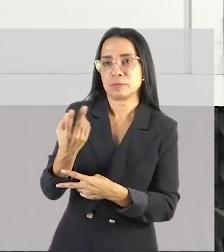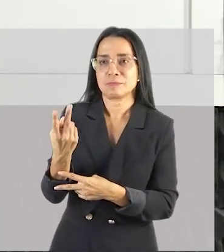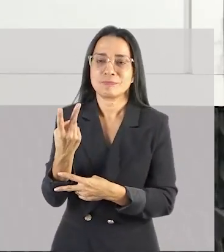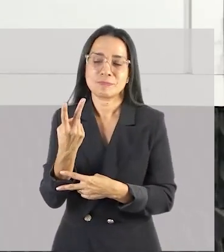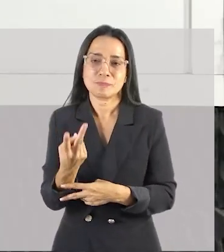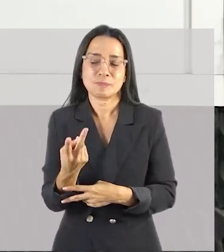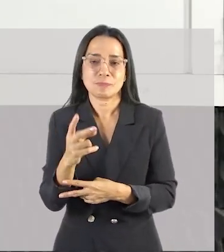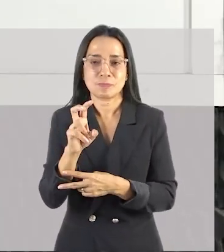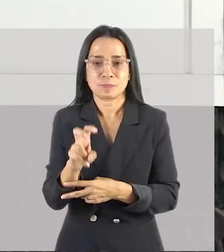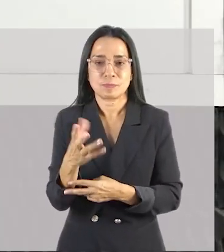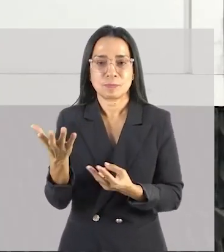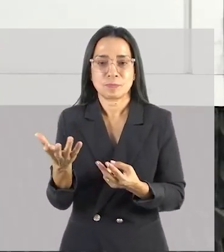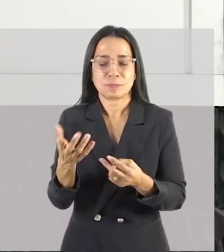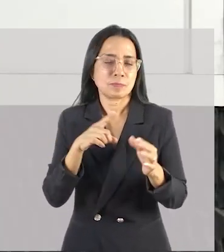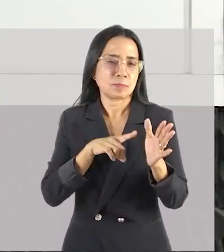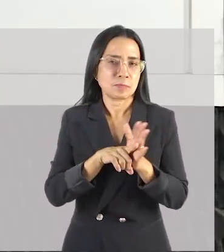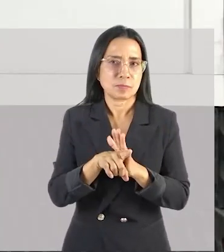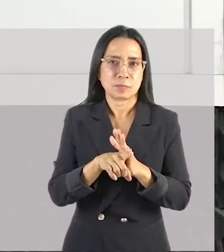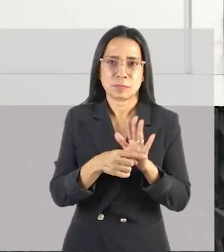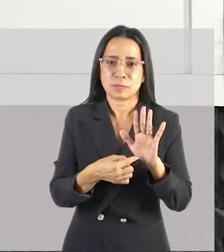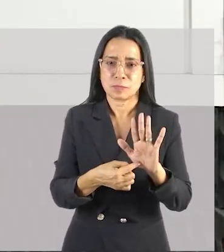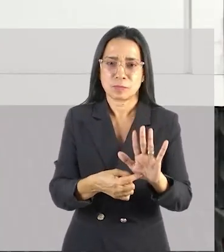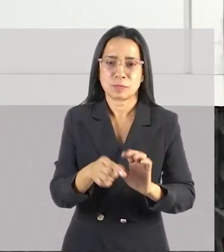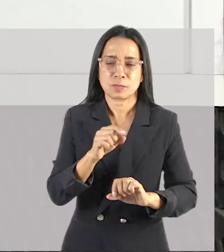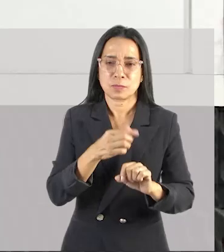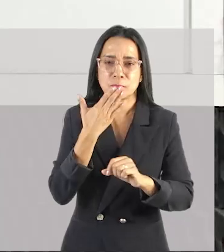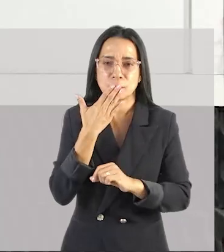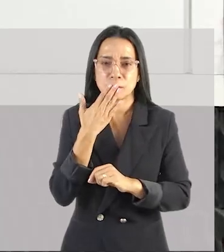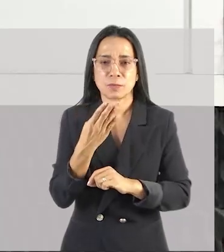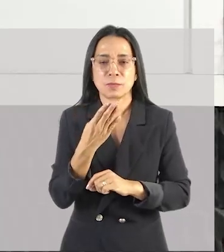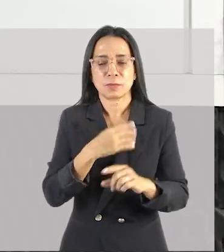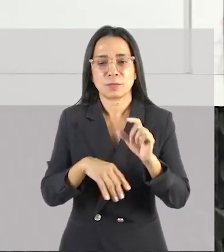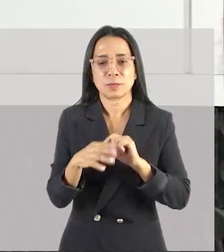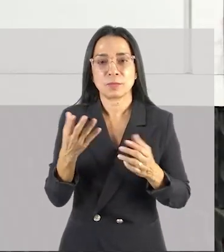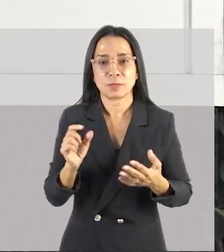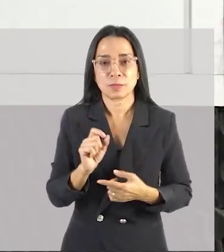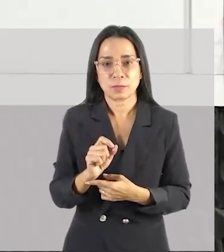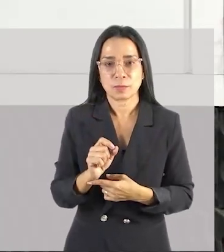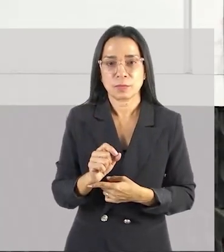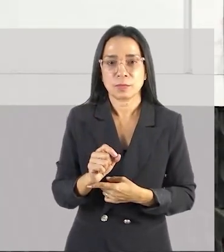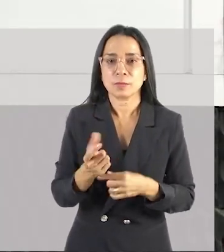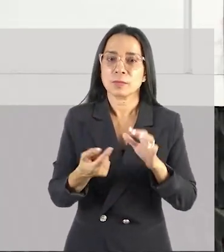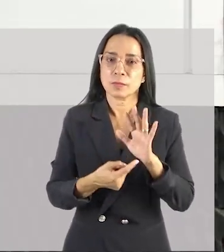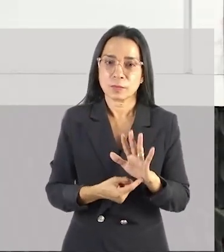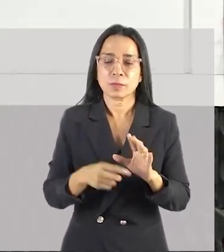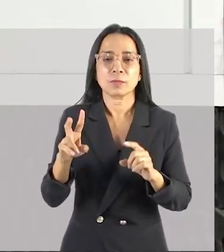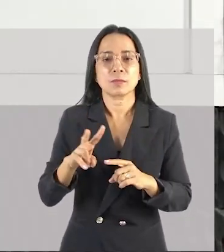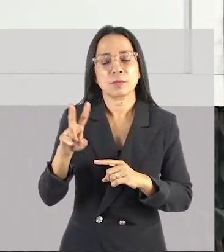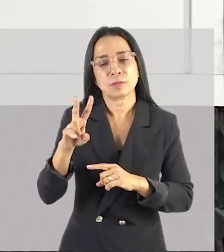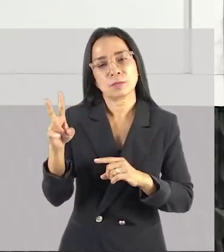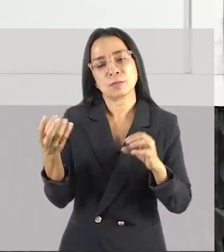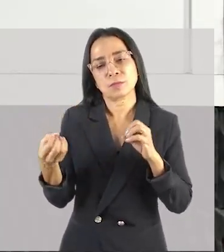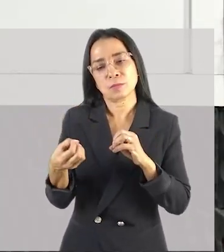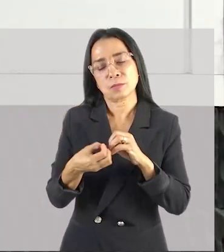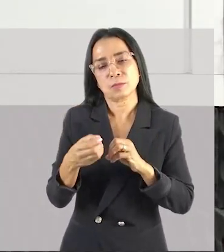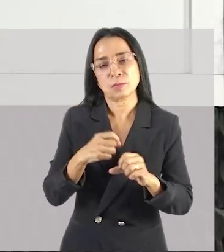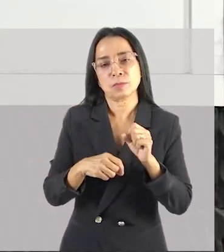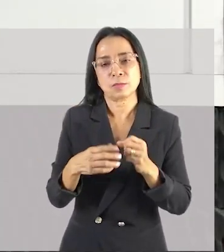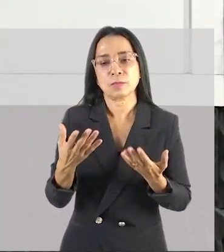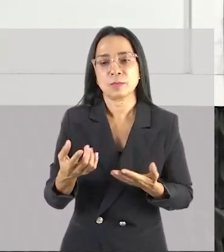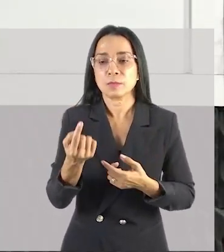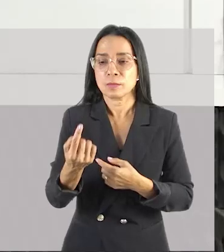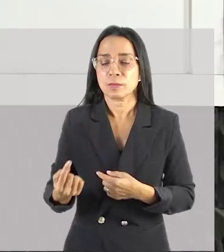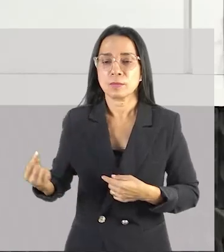frequência. Quando a questão não te dá, porque às vezes ele pede, já fez questões aqui, ele te dá um valor aproximado, e aqui no